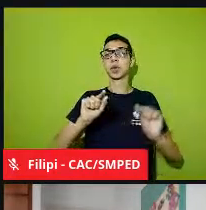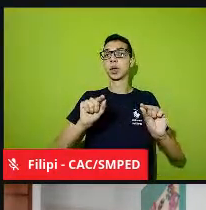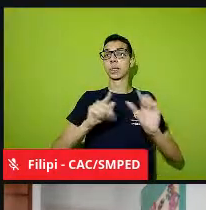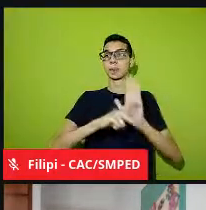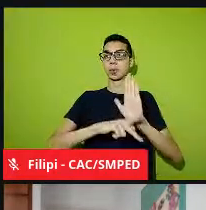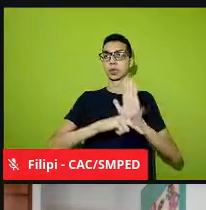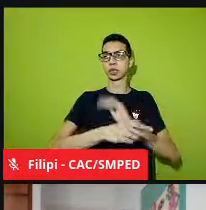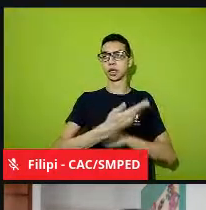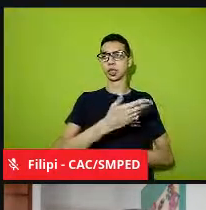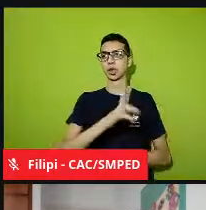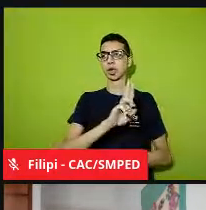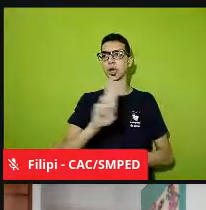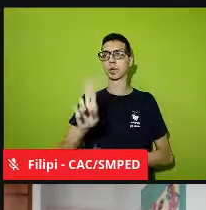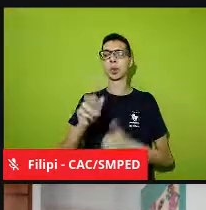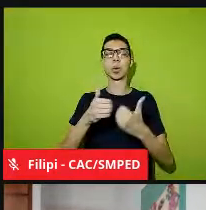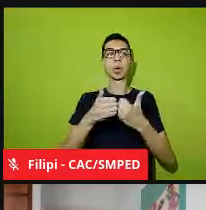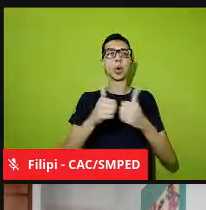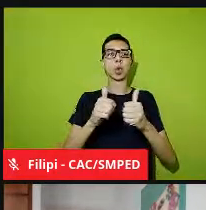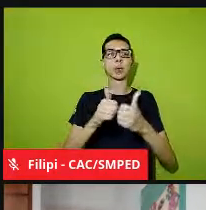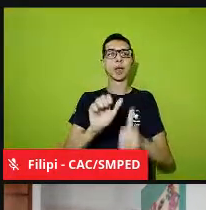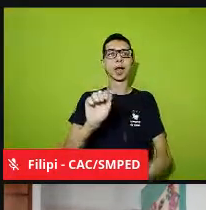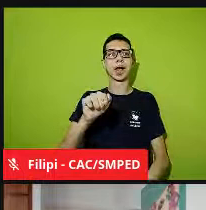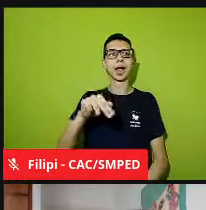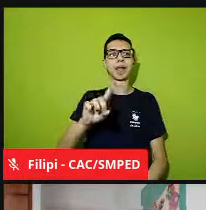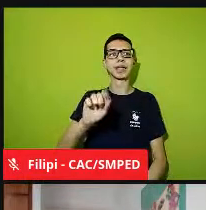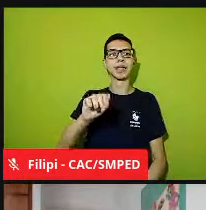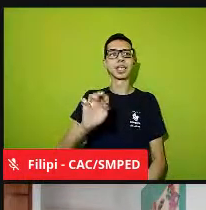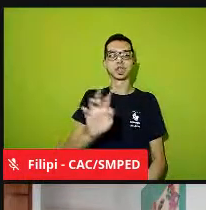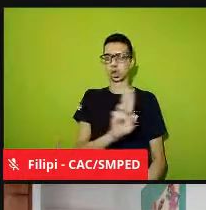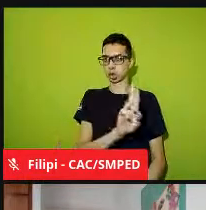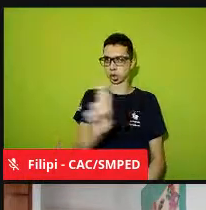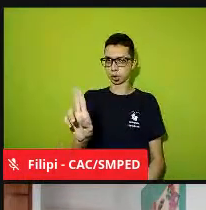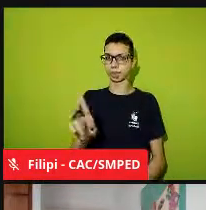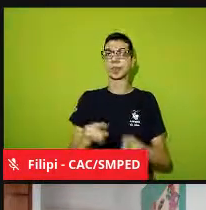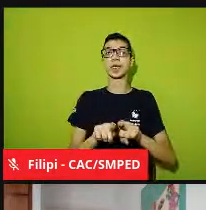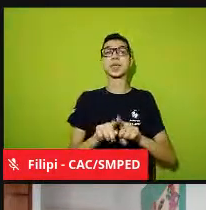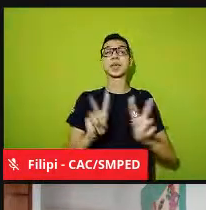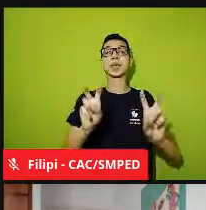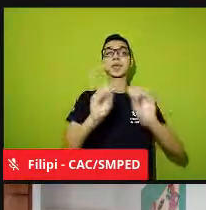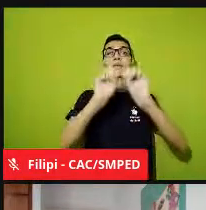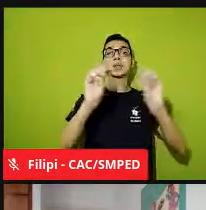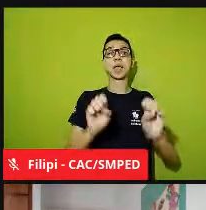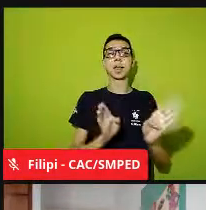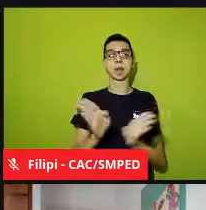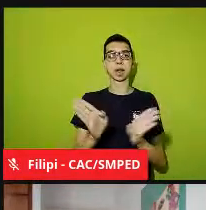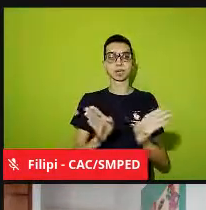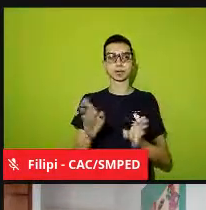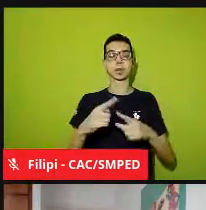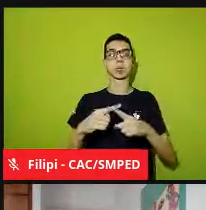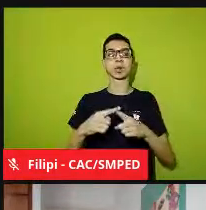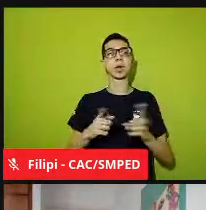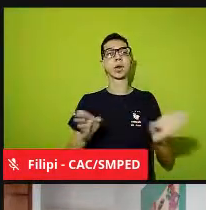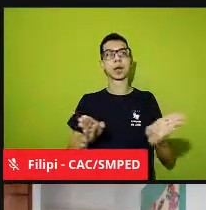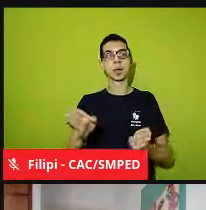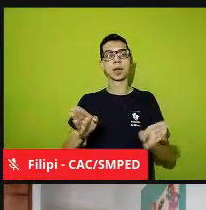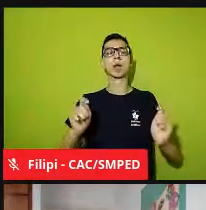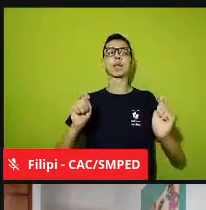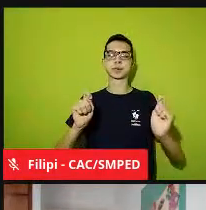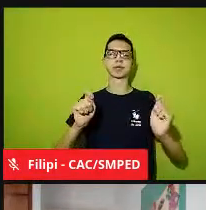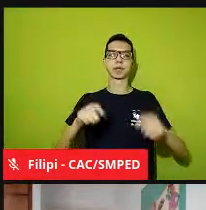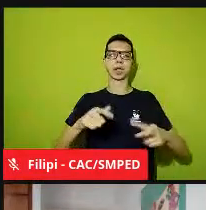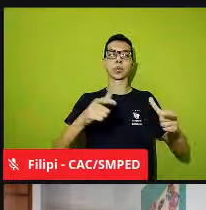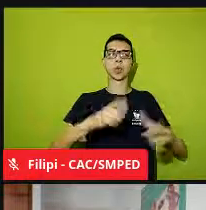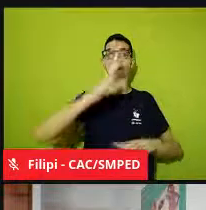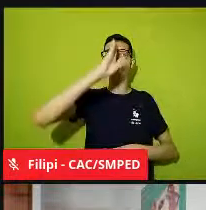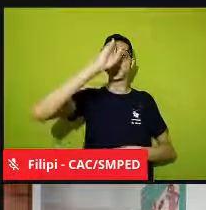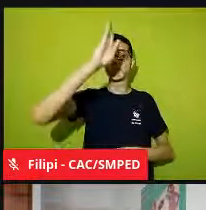Programa Educativo Escola, Museu e Território, e o Sistema de Acessibilidade, que acessibiliza a exposição principal do museu,